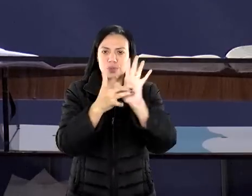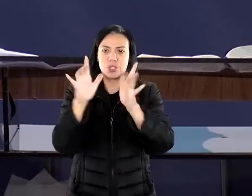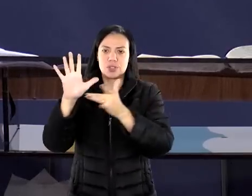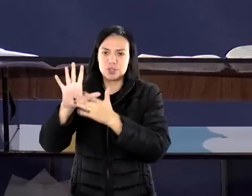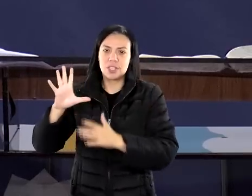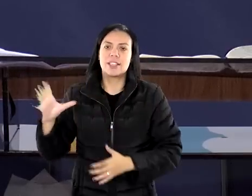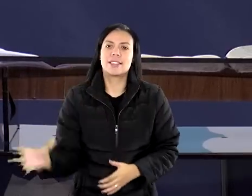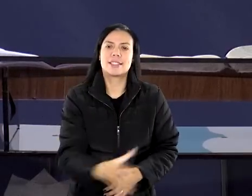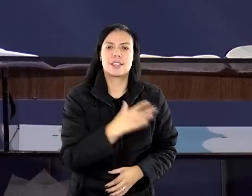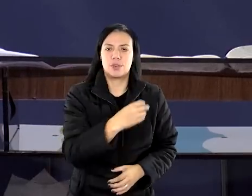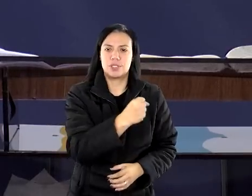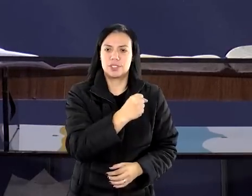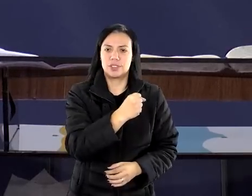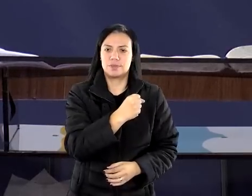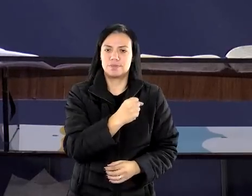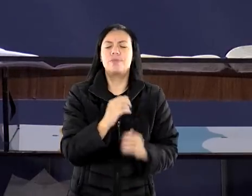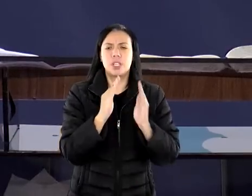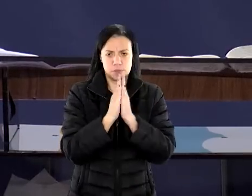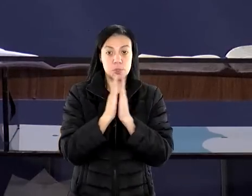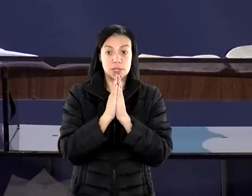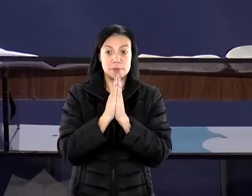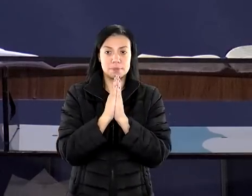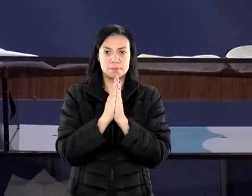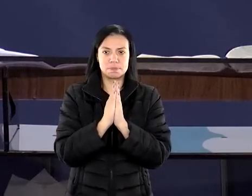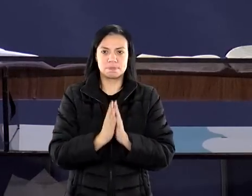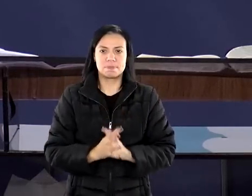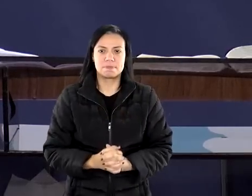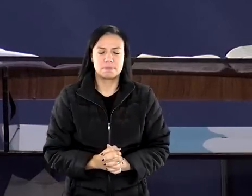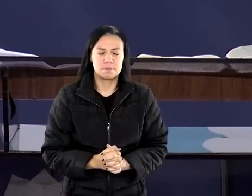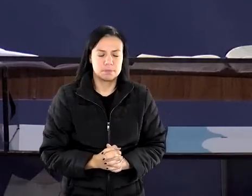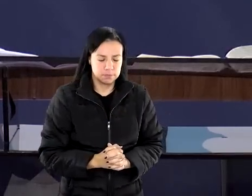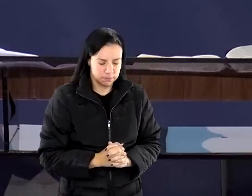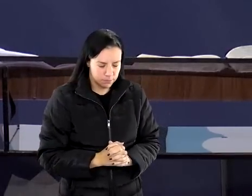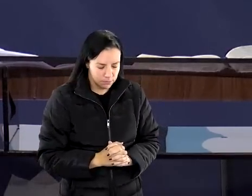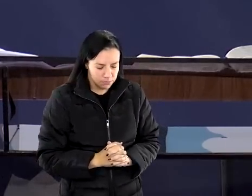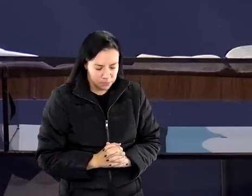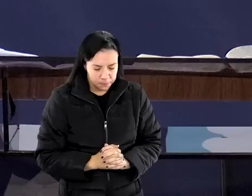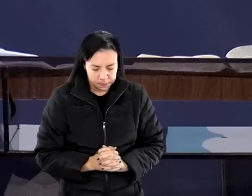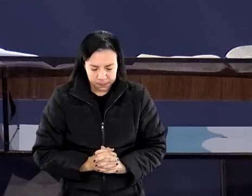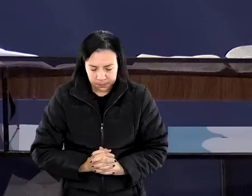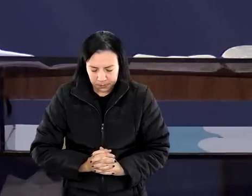Salvador. Vamos orar? Curve a sua cabeça.